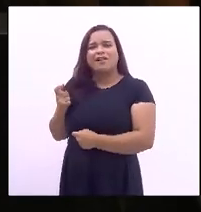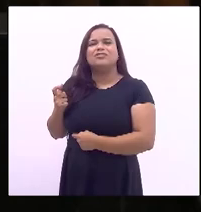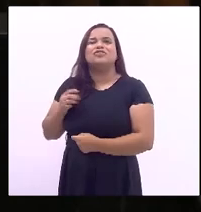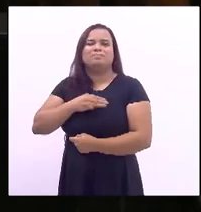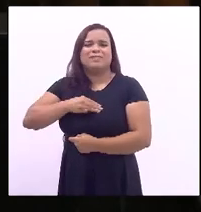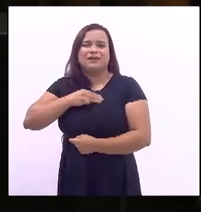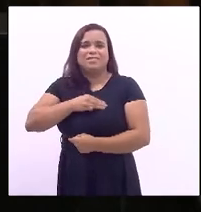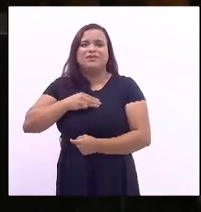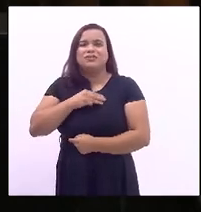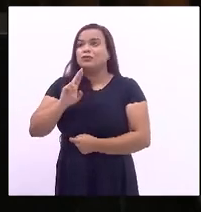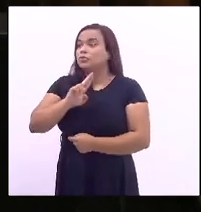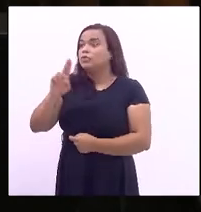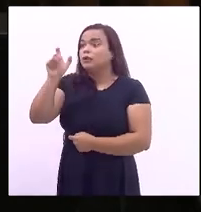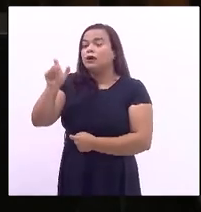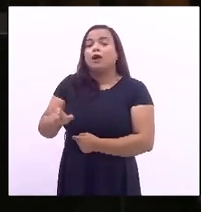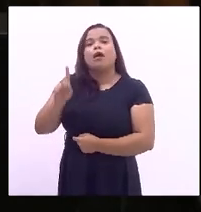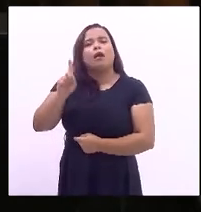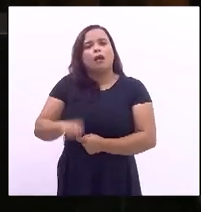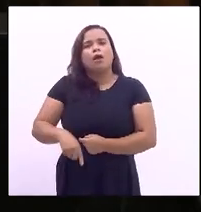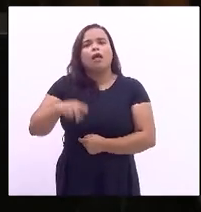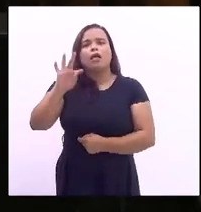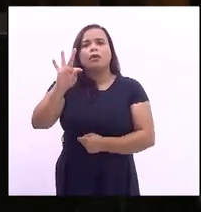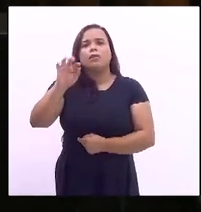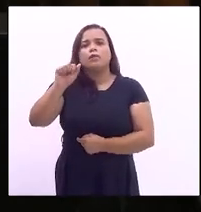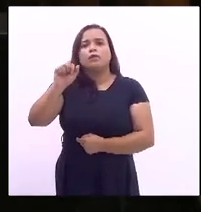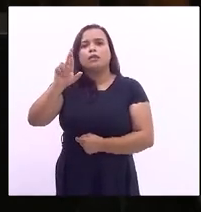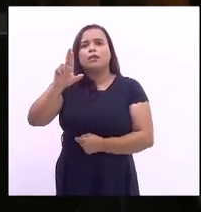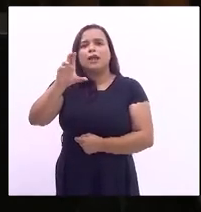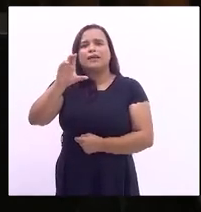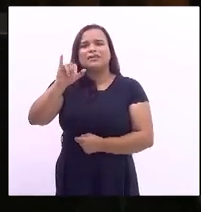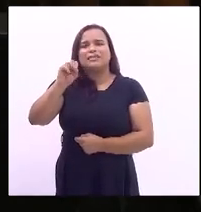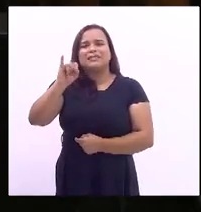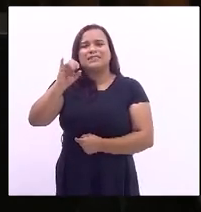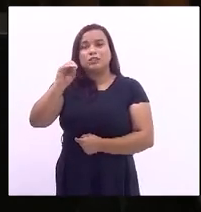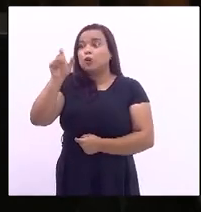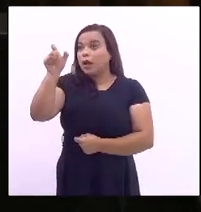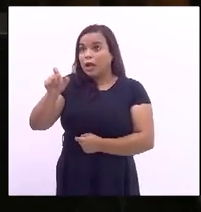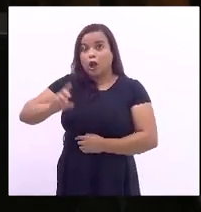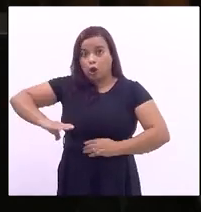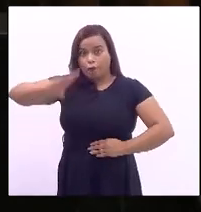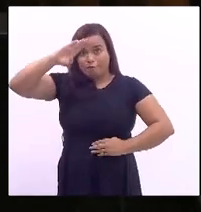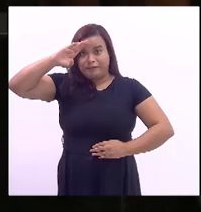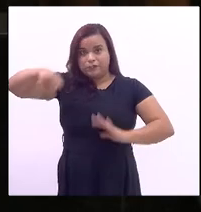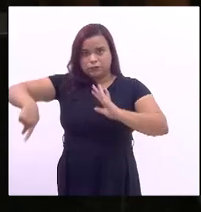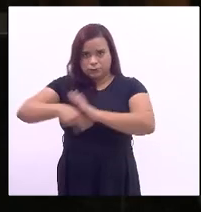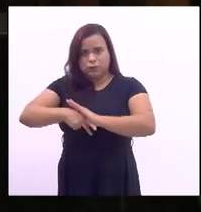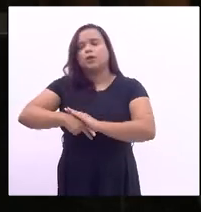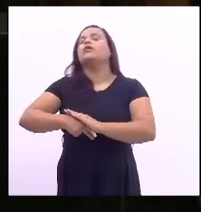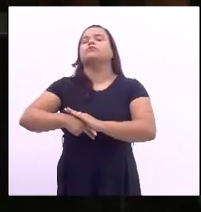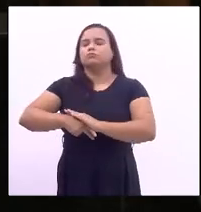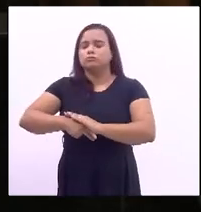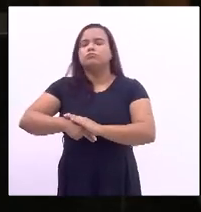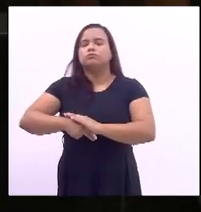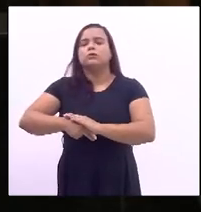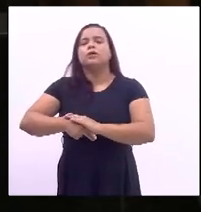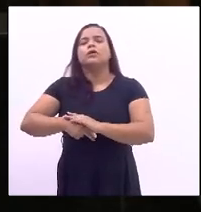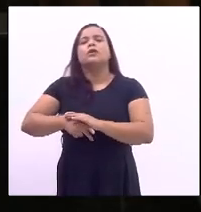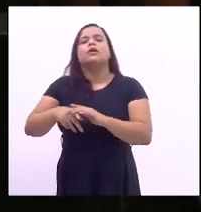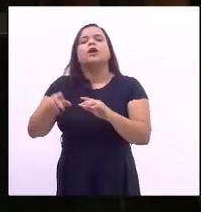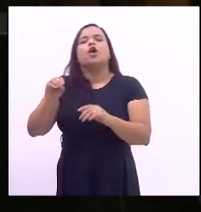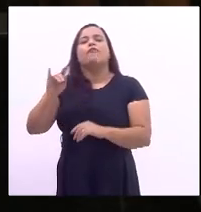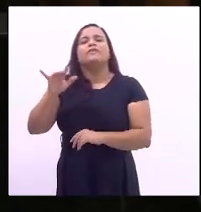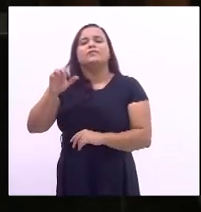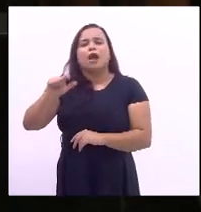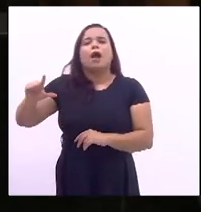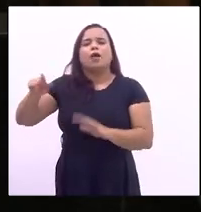Tarcísio que foi um oficial do exército Ele é engenheiro e ele